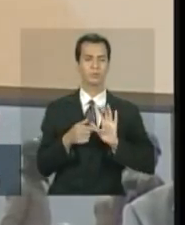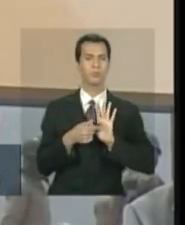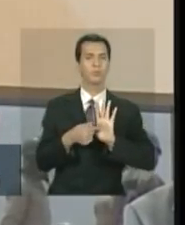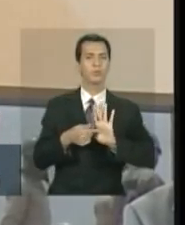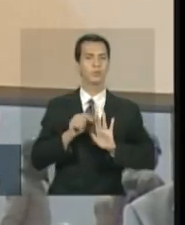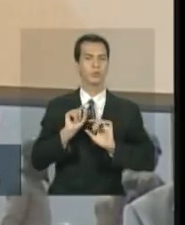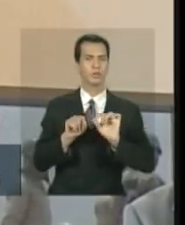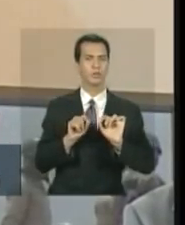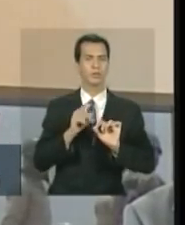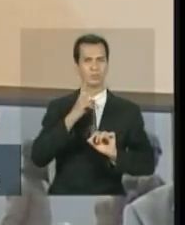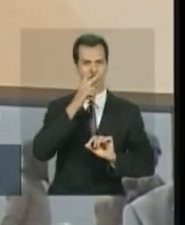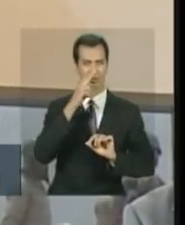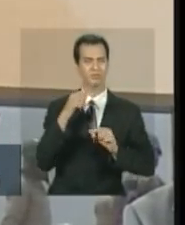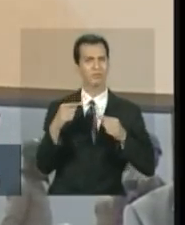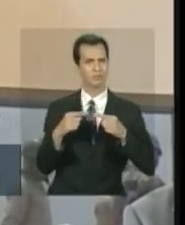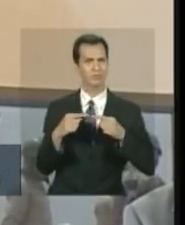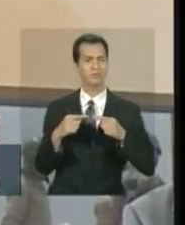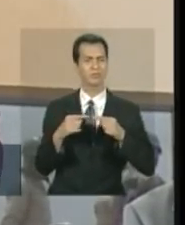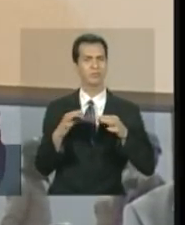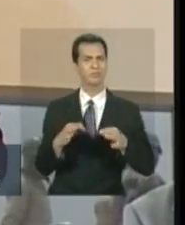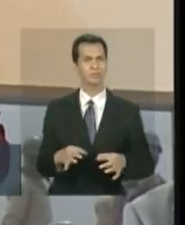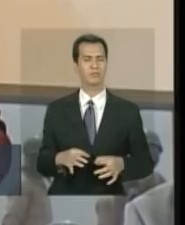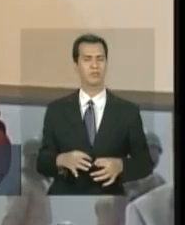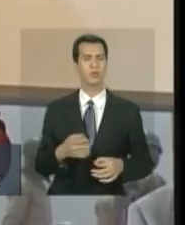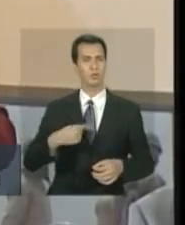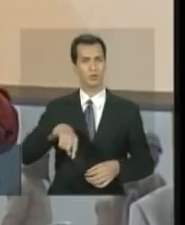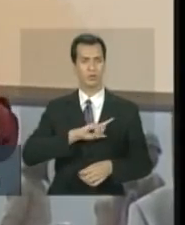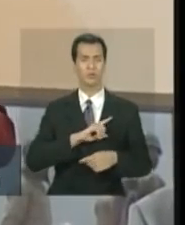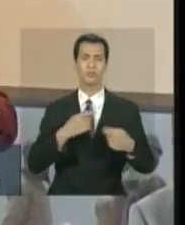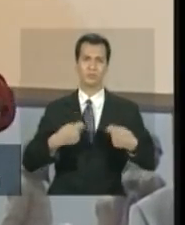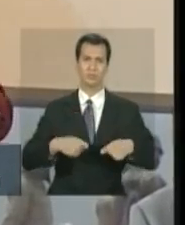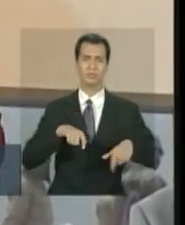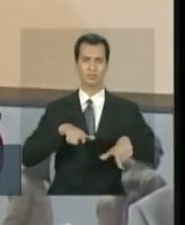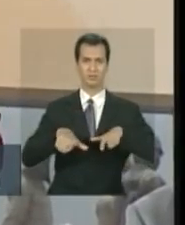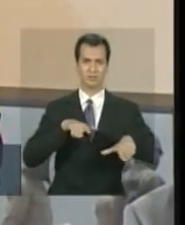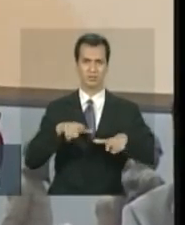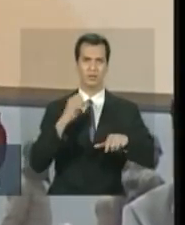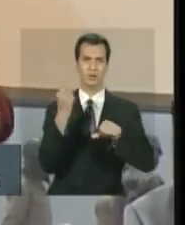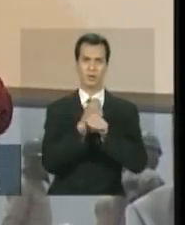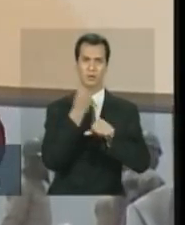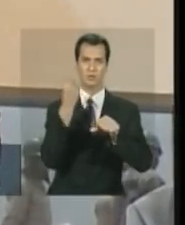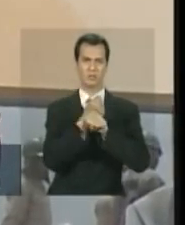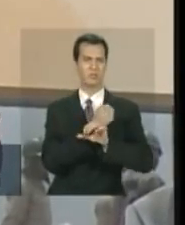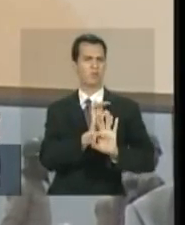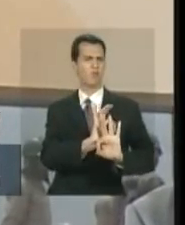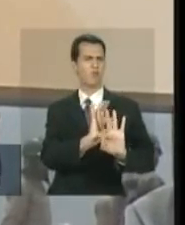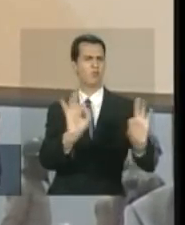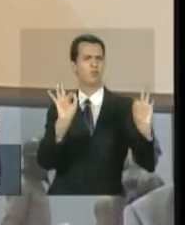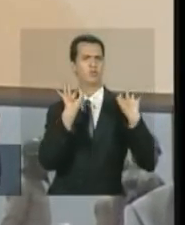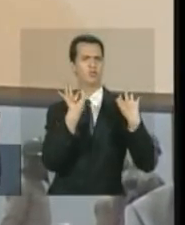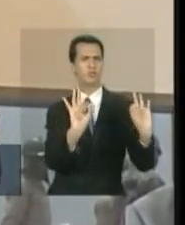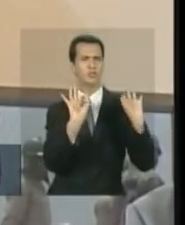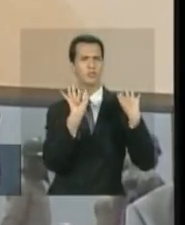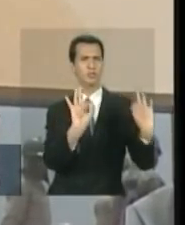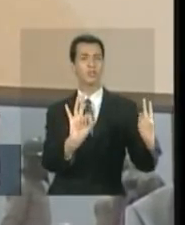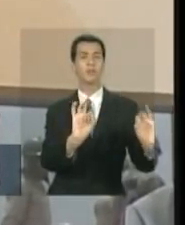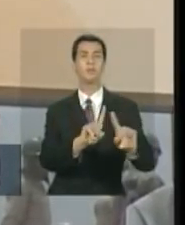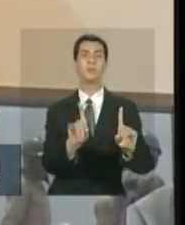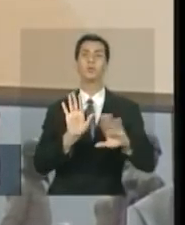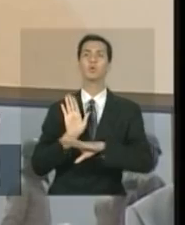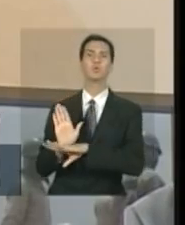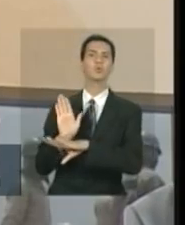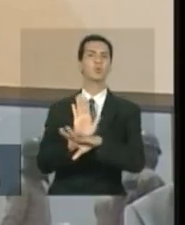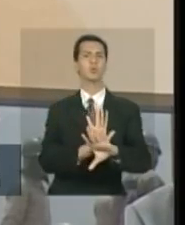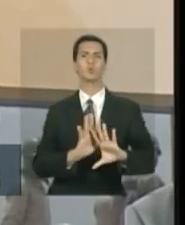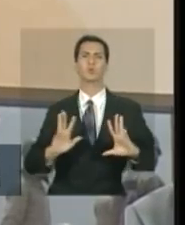espírito da coisa. Nós temos de fazer obras de rico para toda a população brasileira, e não para